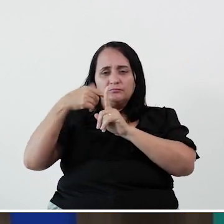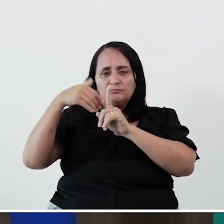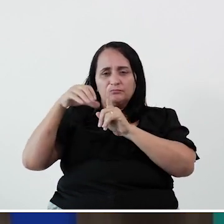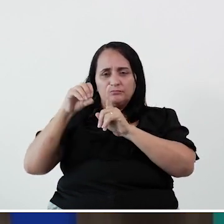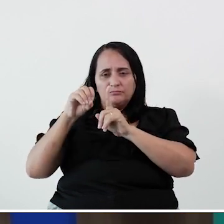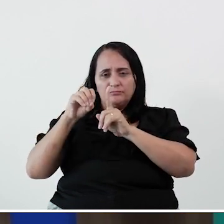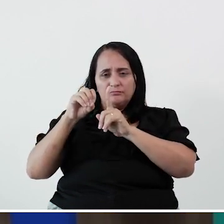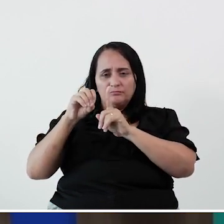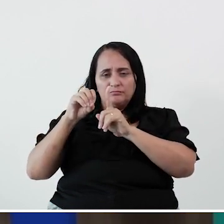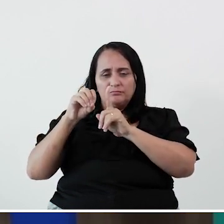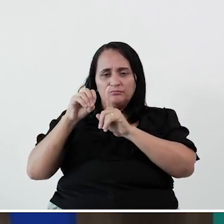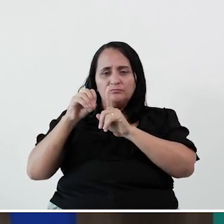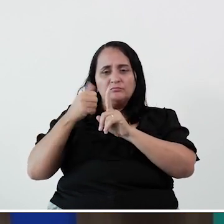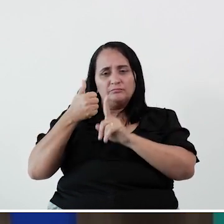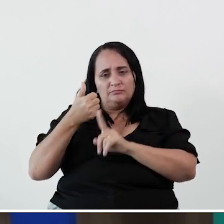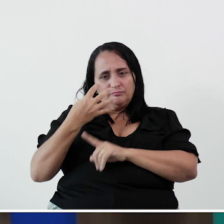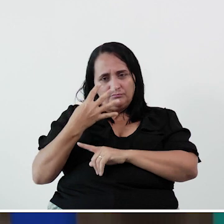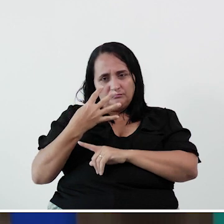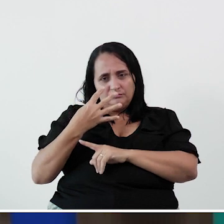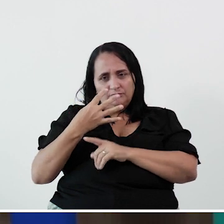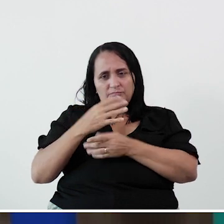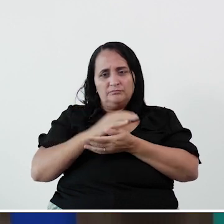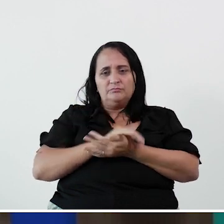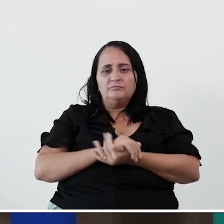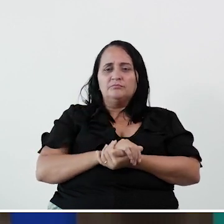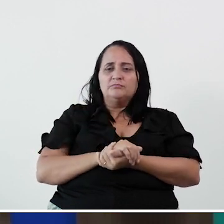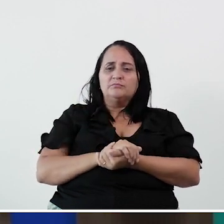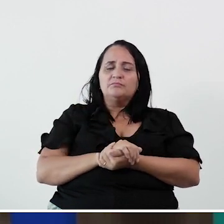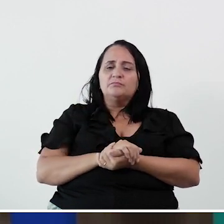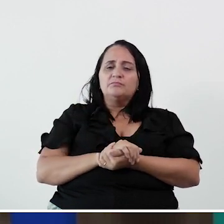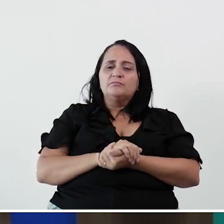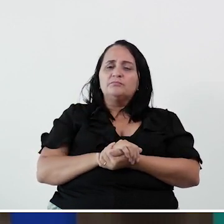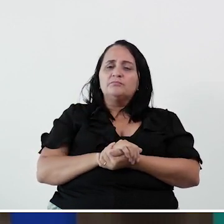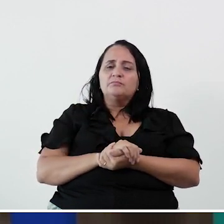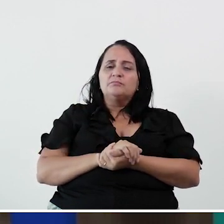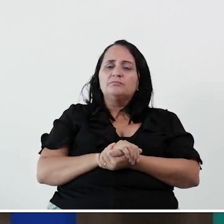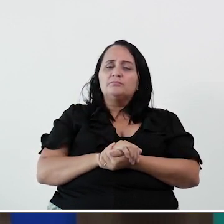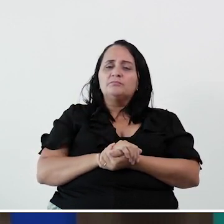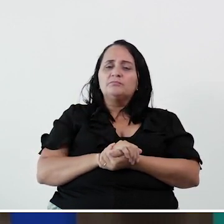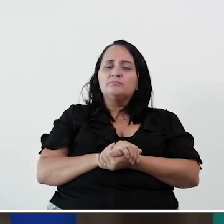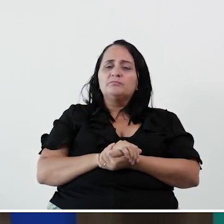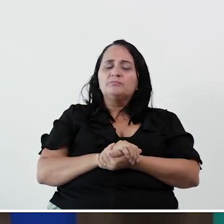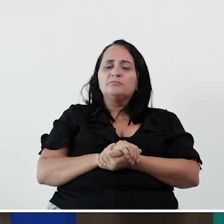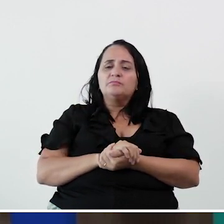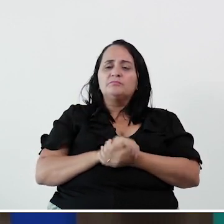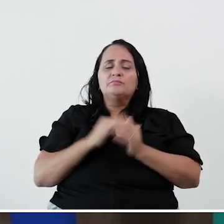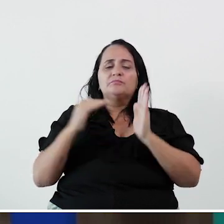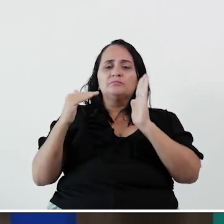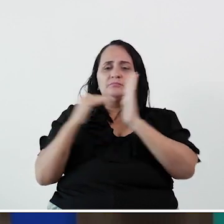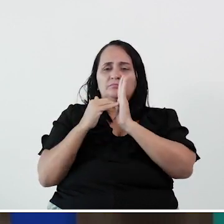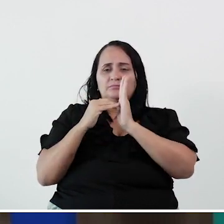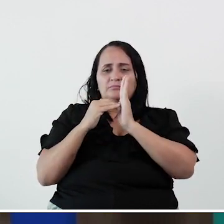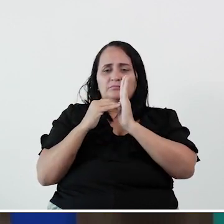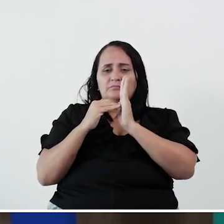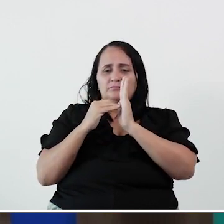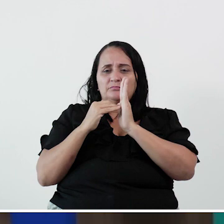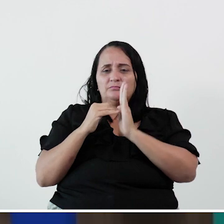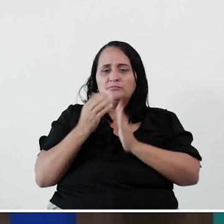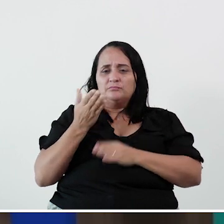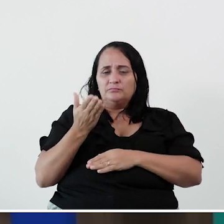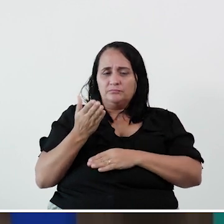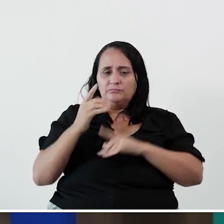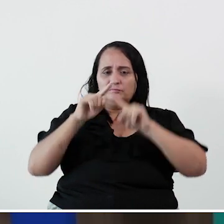10, 14, mais 1. E, por último, o que